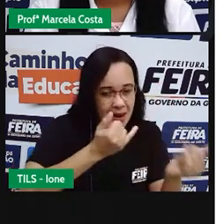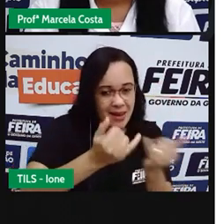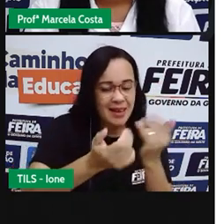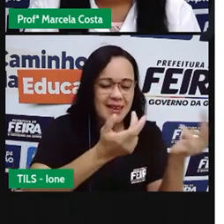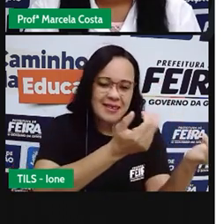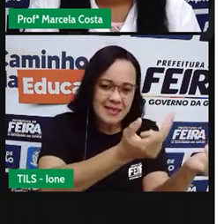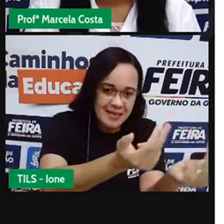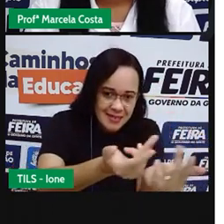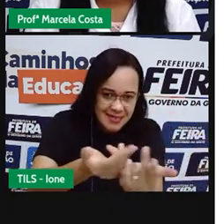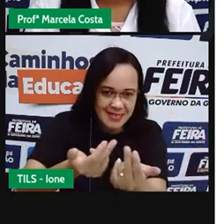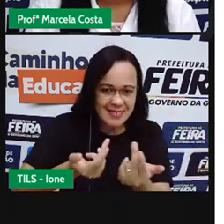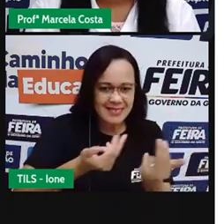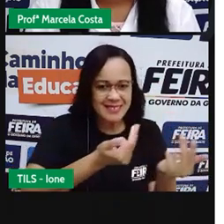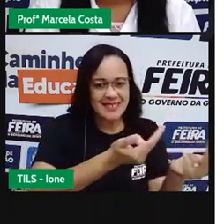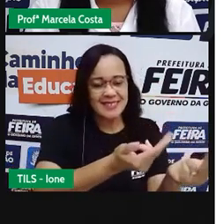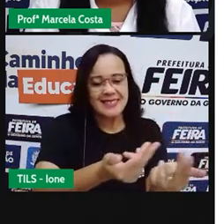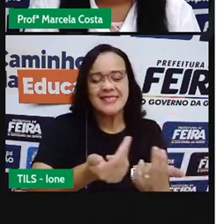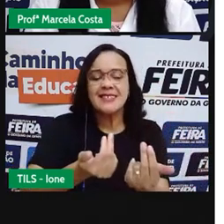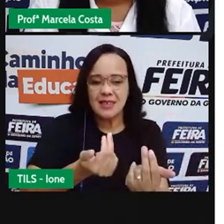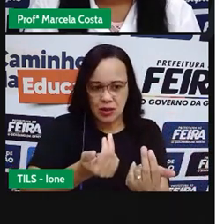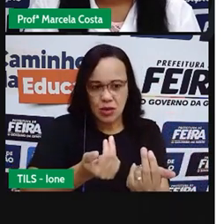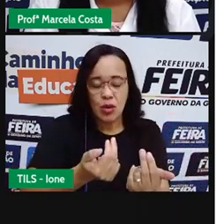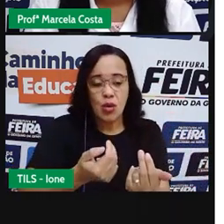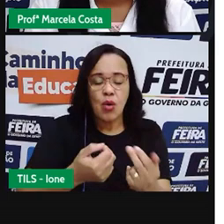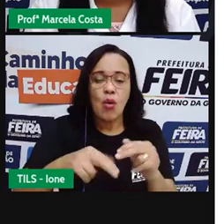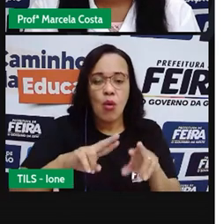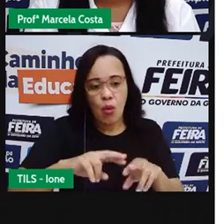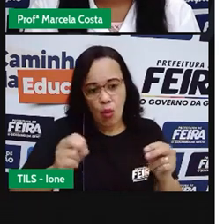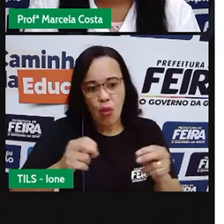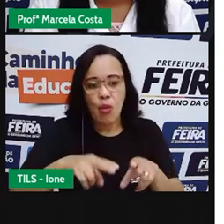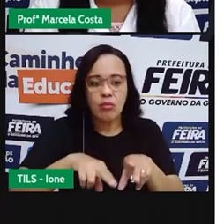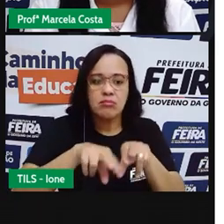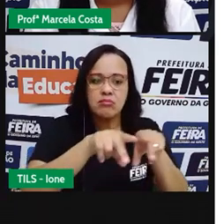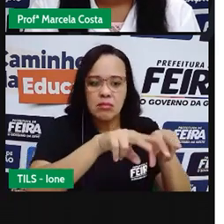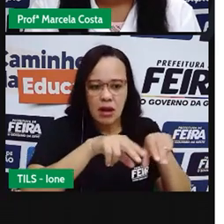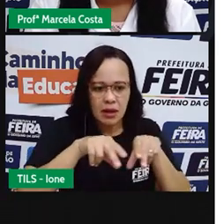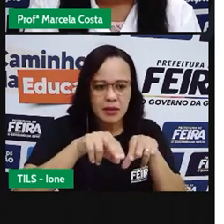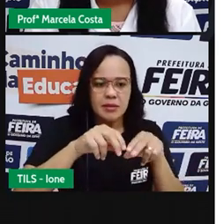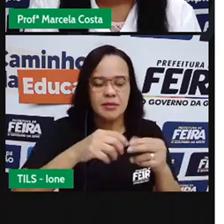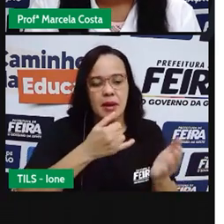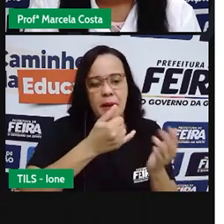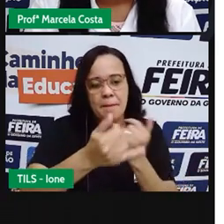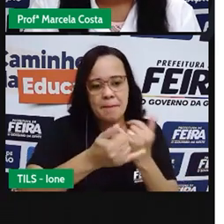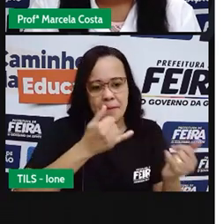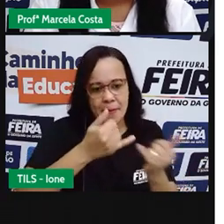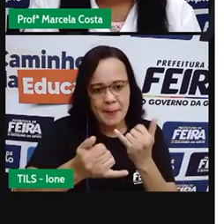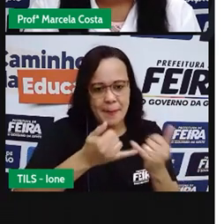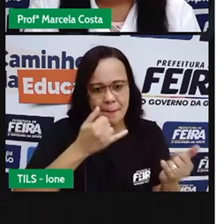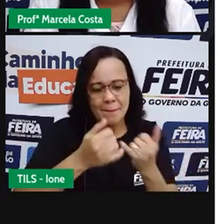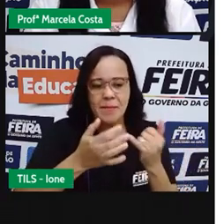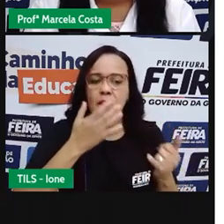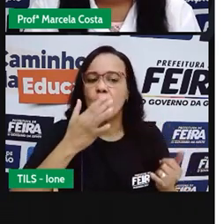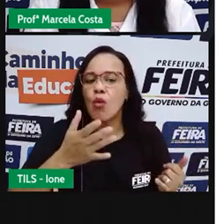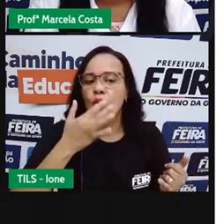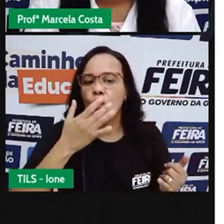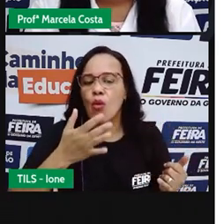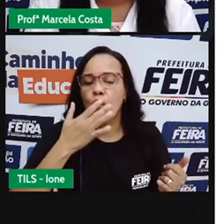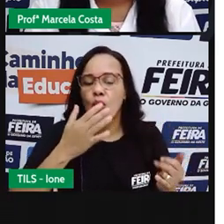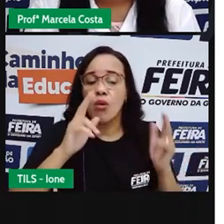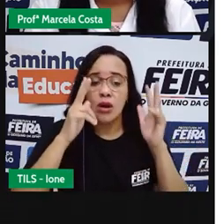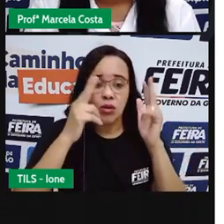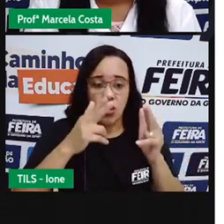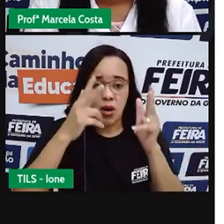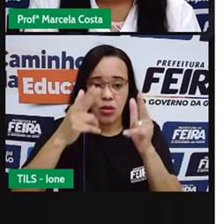cor. Então, vamos buscar pela cor vermelha. Ó, onde, aqui mais uma planta